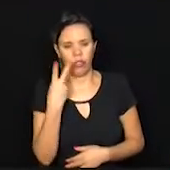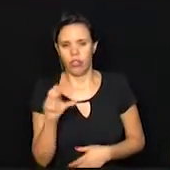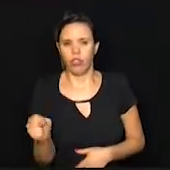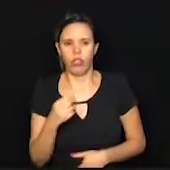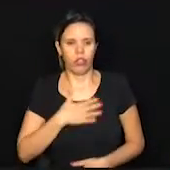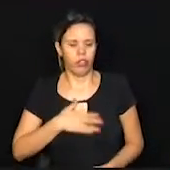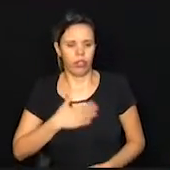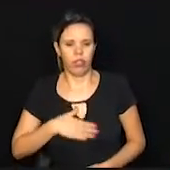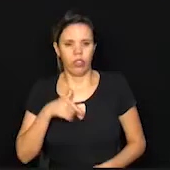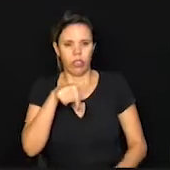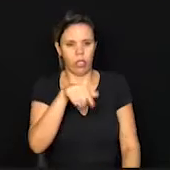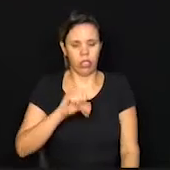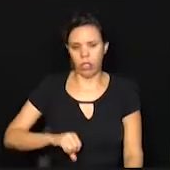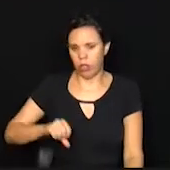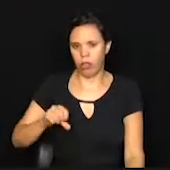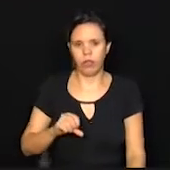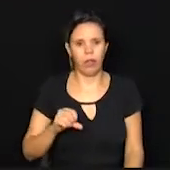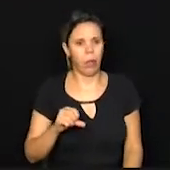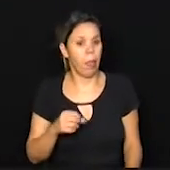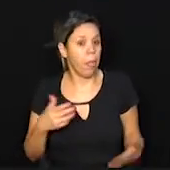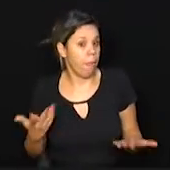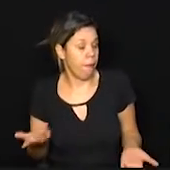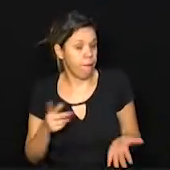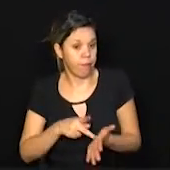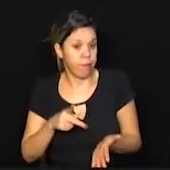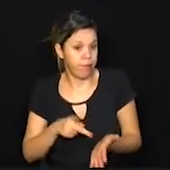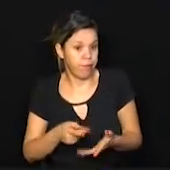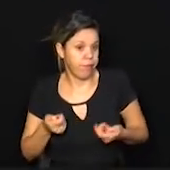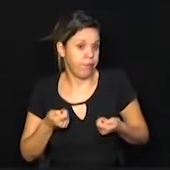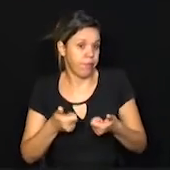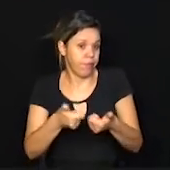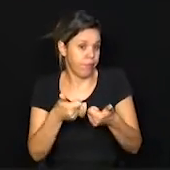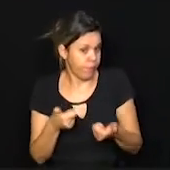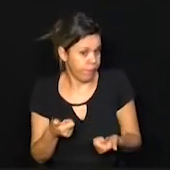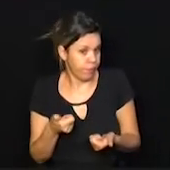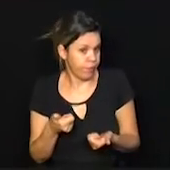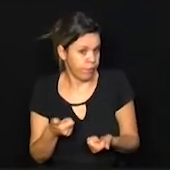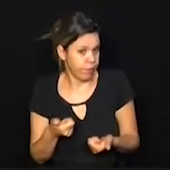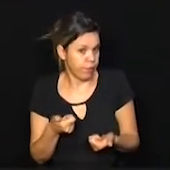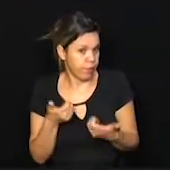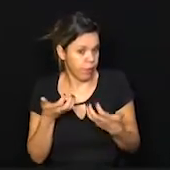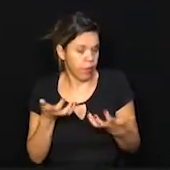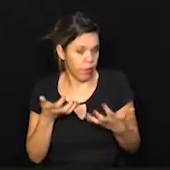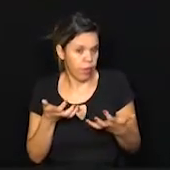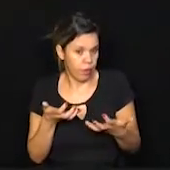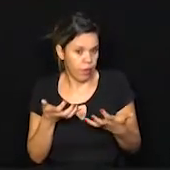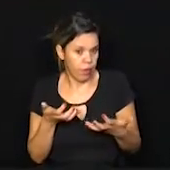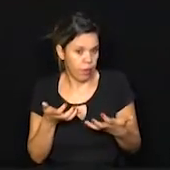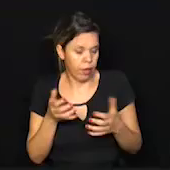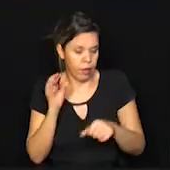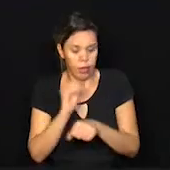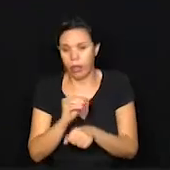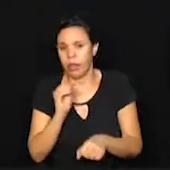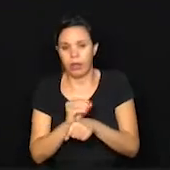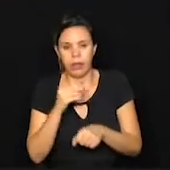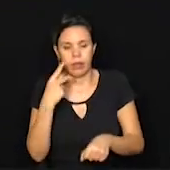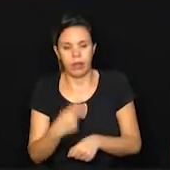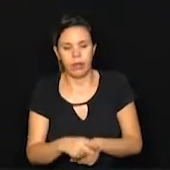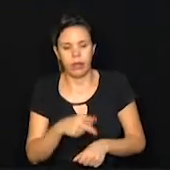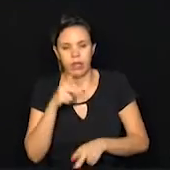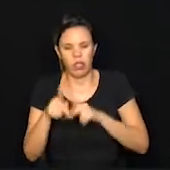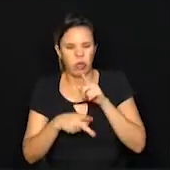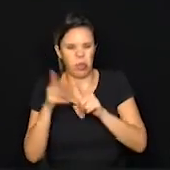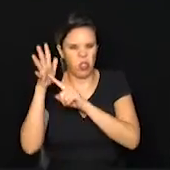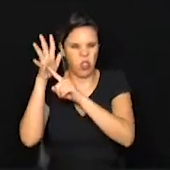e oito de agosto de 79 Na verdade beneficiava o que iria beneficiar queria proteger os